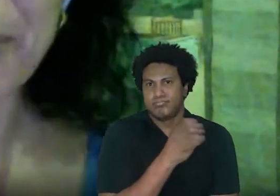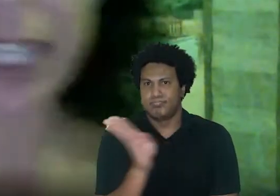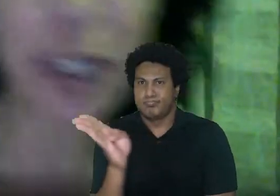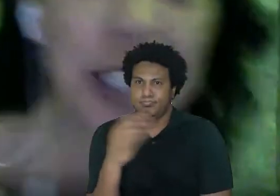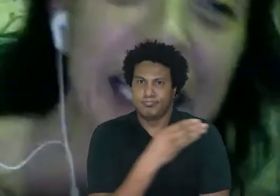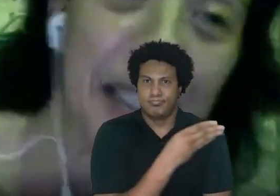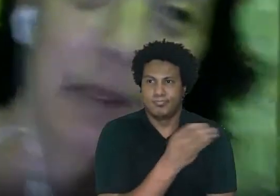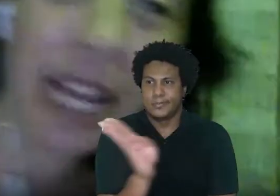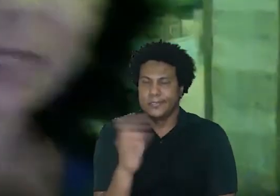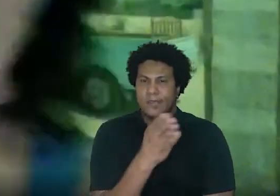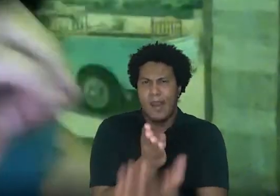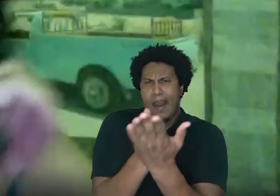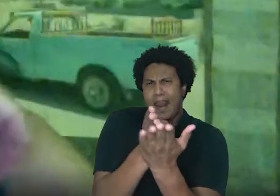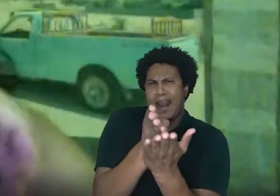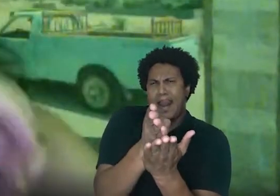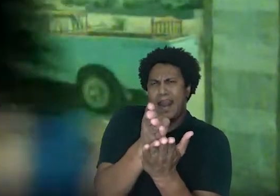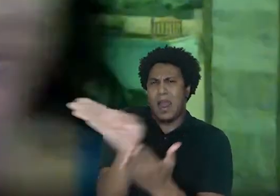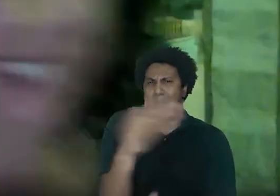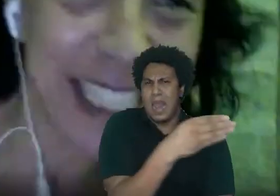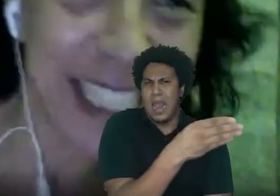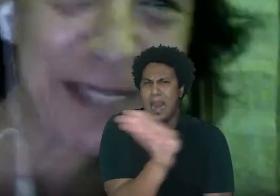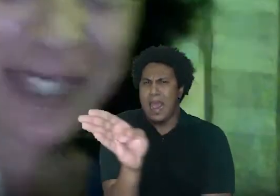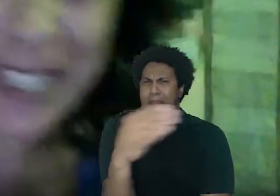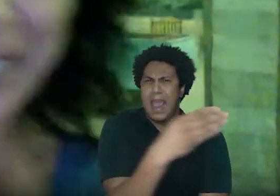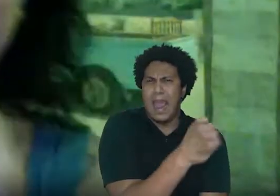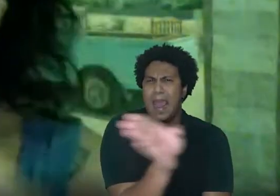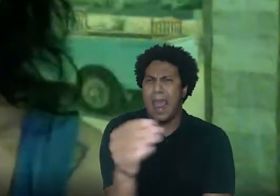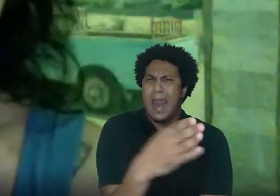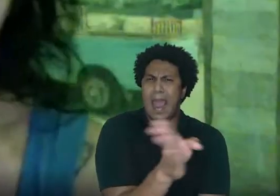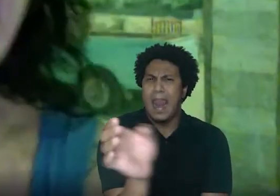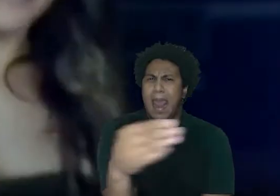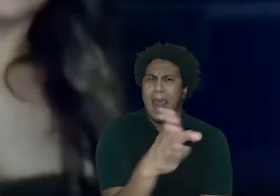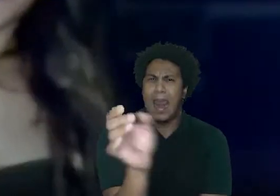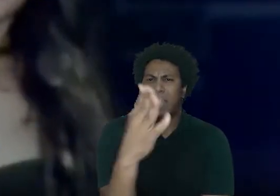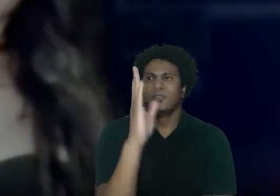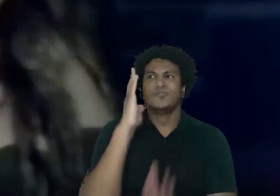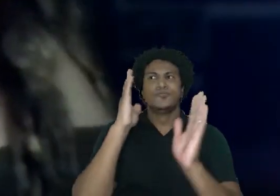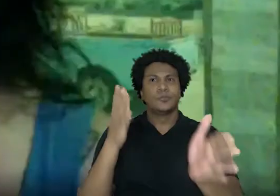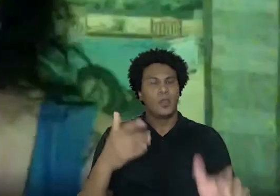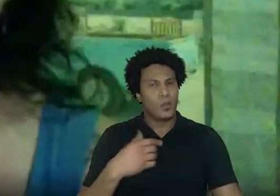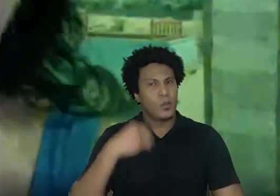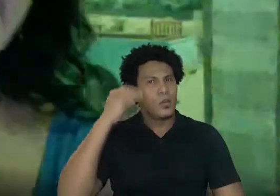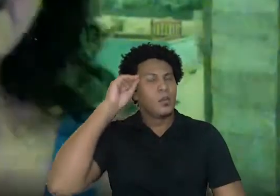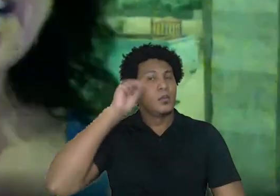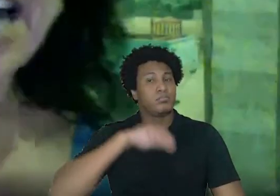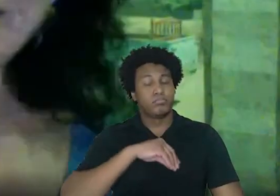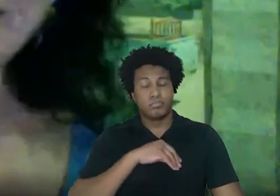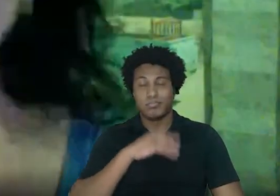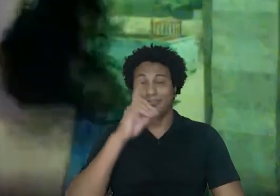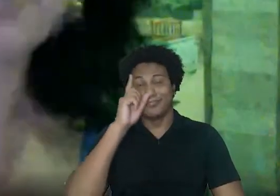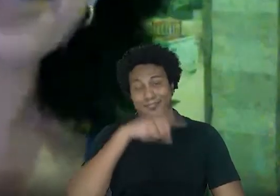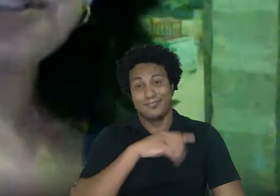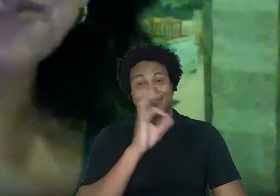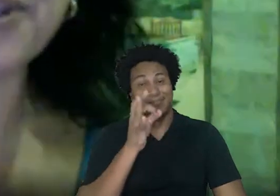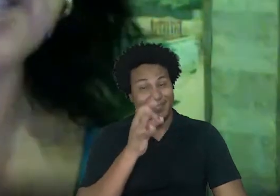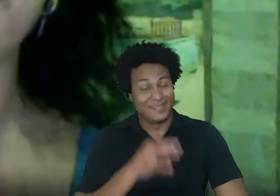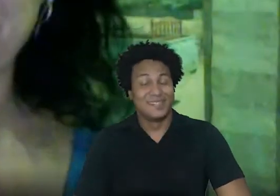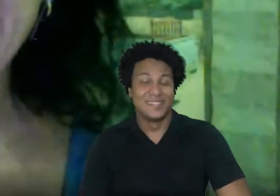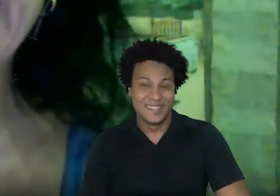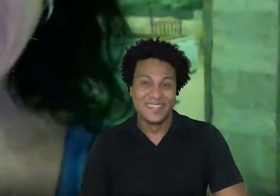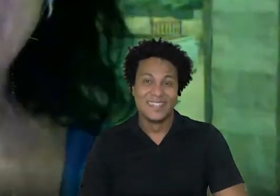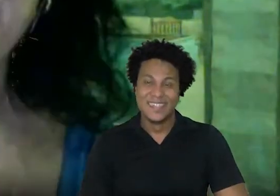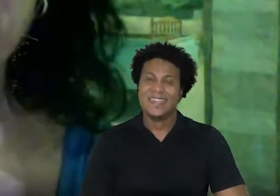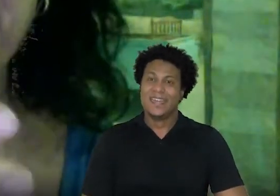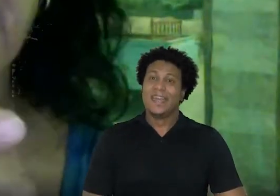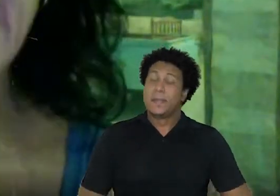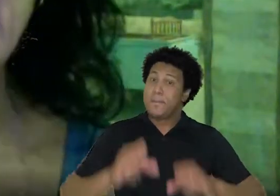menos, né? Porque a gente tem que driblar também. Essa aí passou, né? Total. A gente tem que desviar. A gente já vai no desvio e